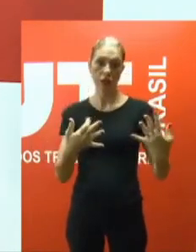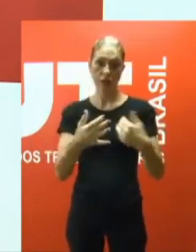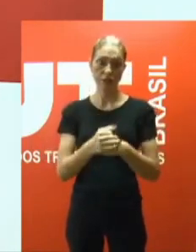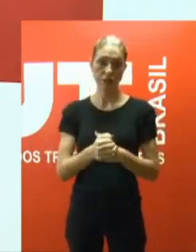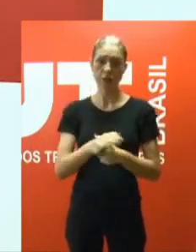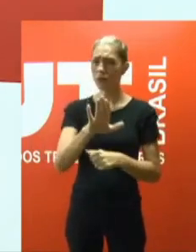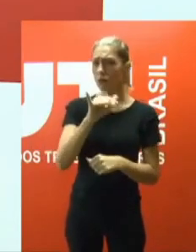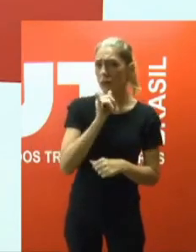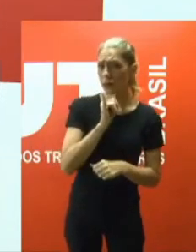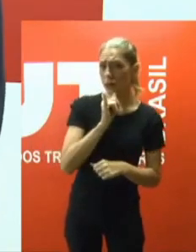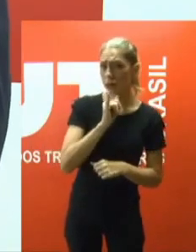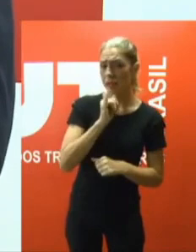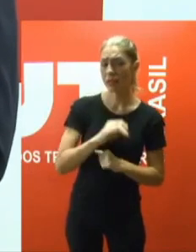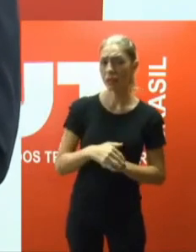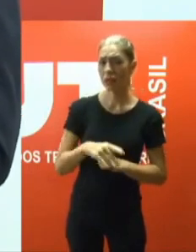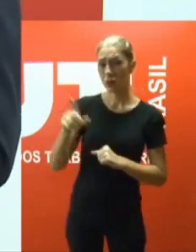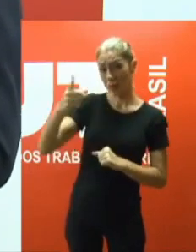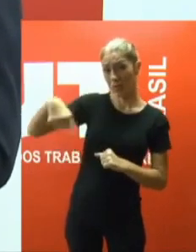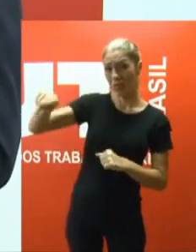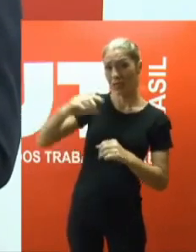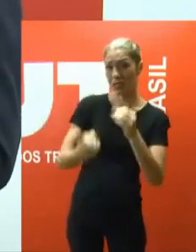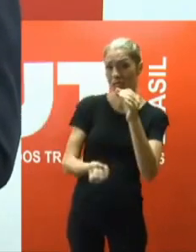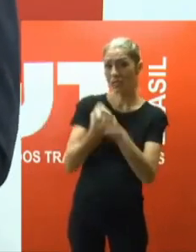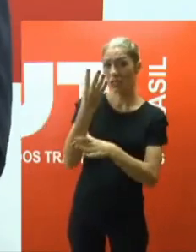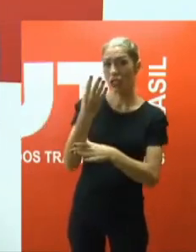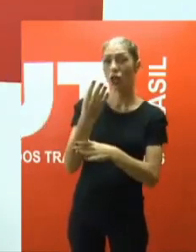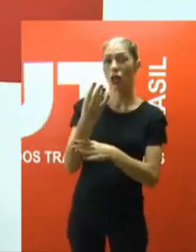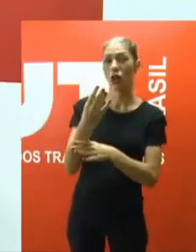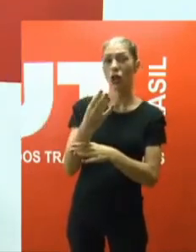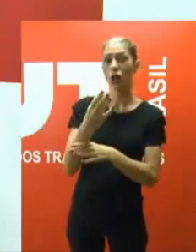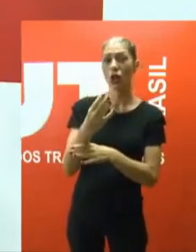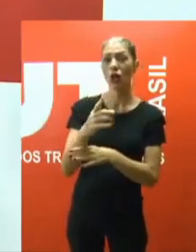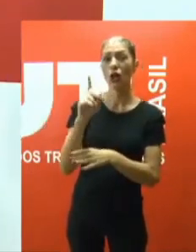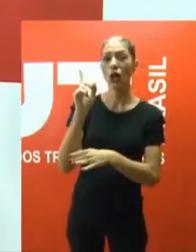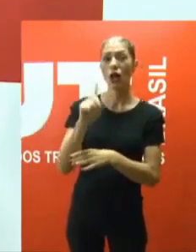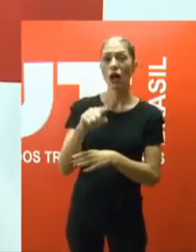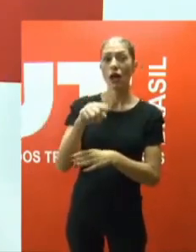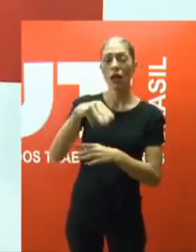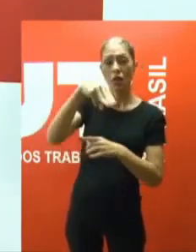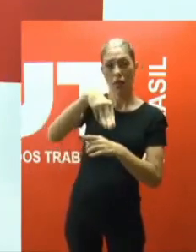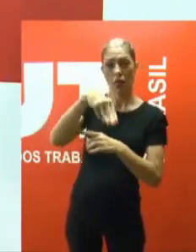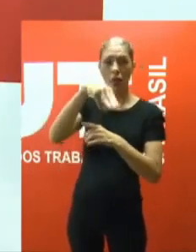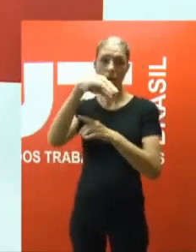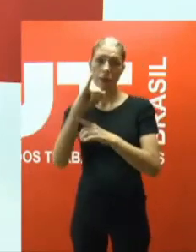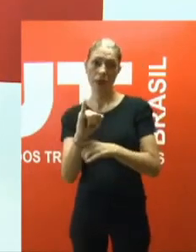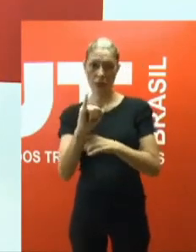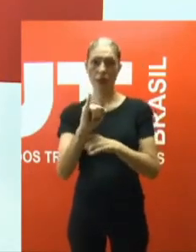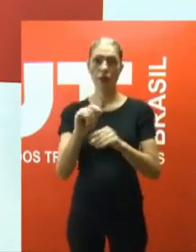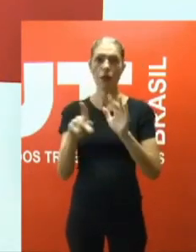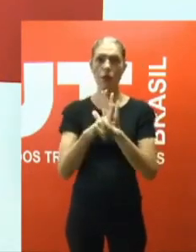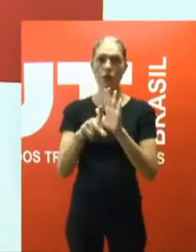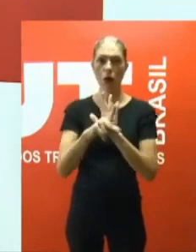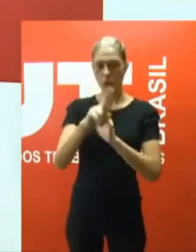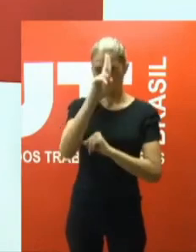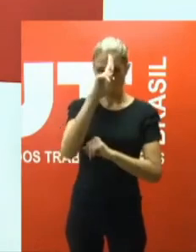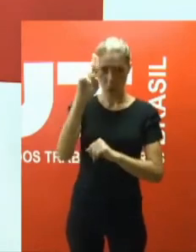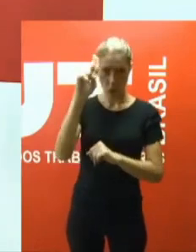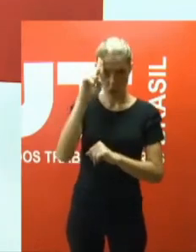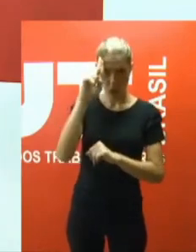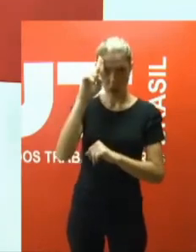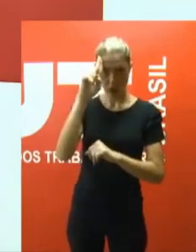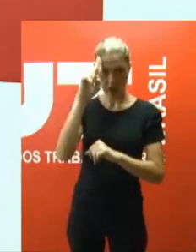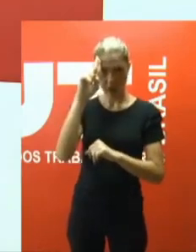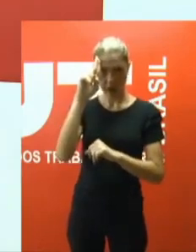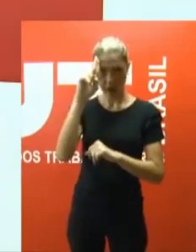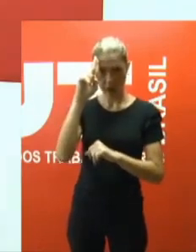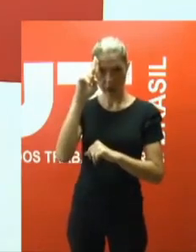por exemplo, que eles criaram o microempreendedorismo, sabe, para o Uber. O cara achava que